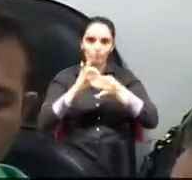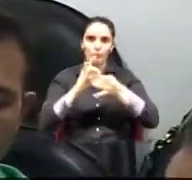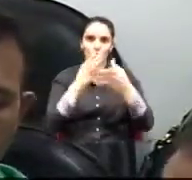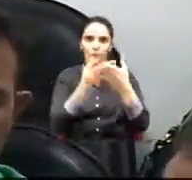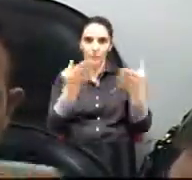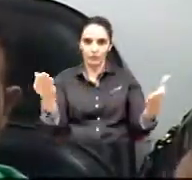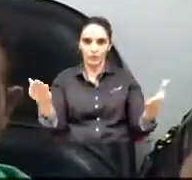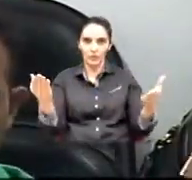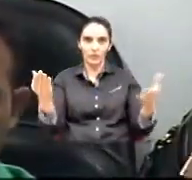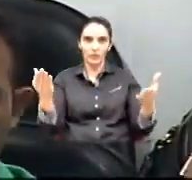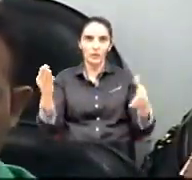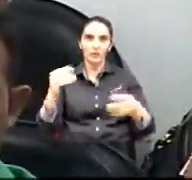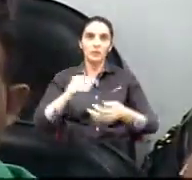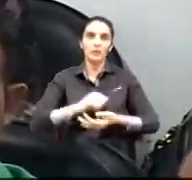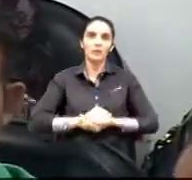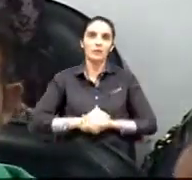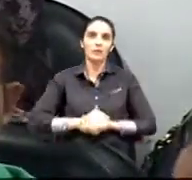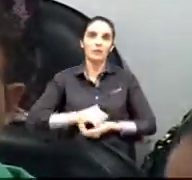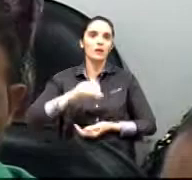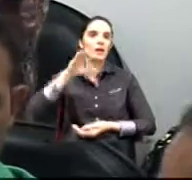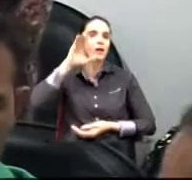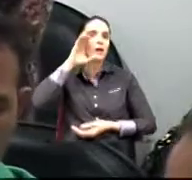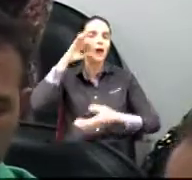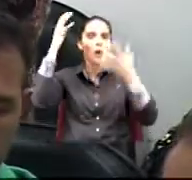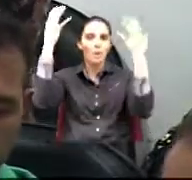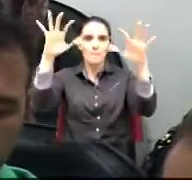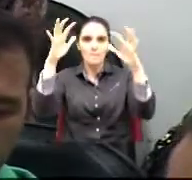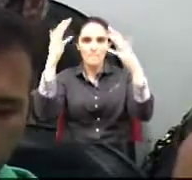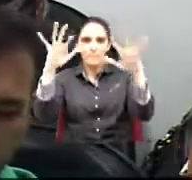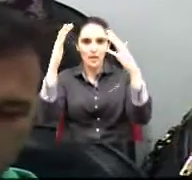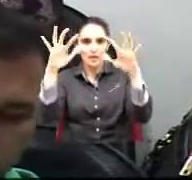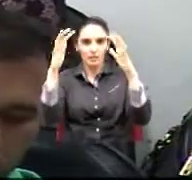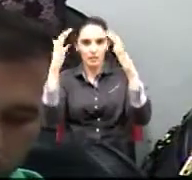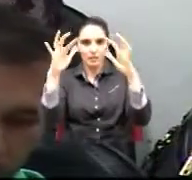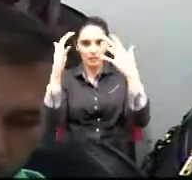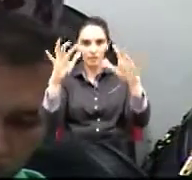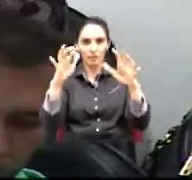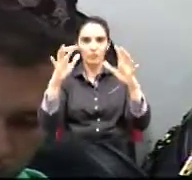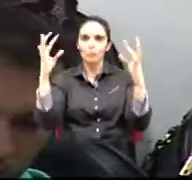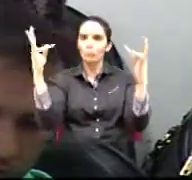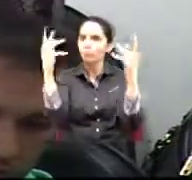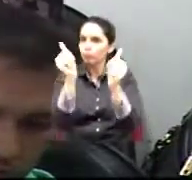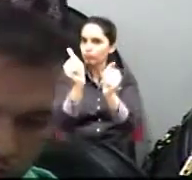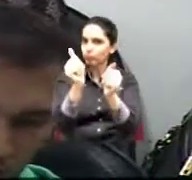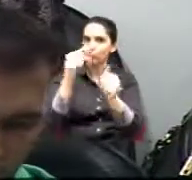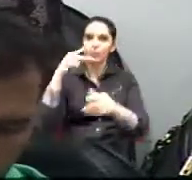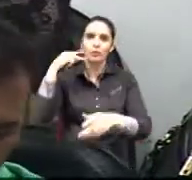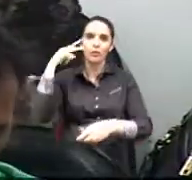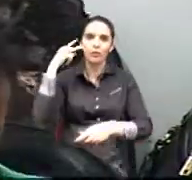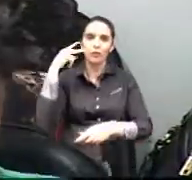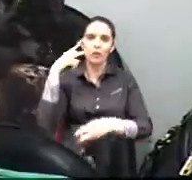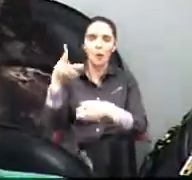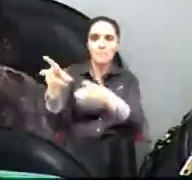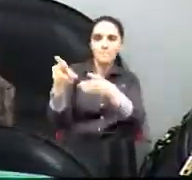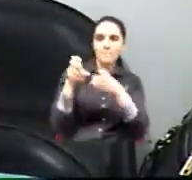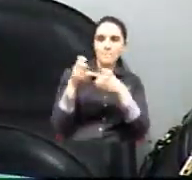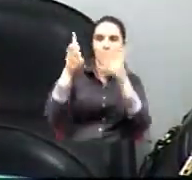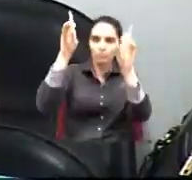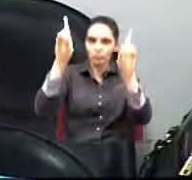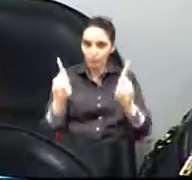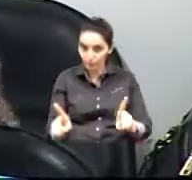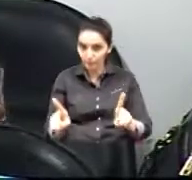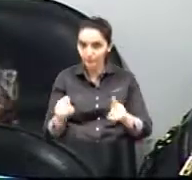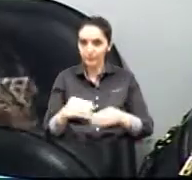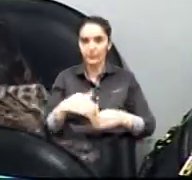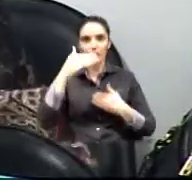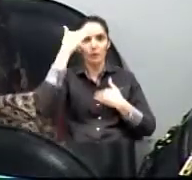a Carol. Parabéns também. Que estejamos todos os vereadores voltados para um olhar de deficiente na nossa cidade.